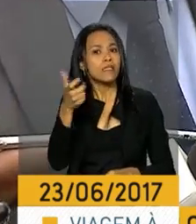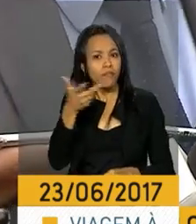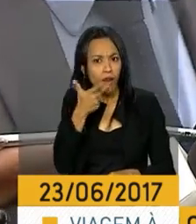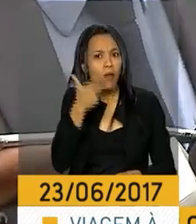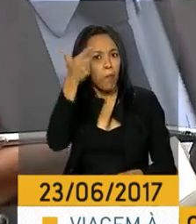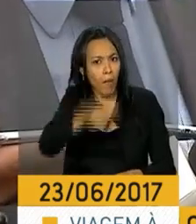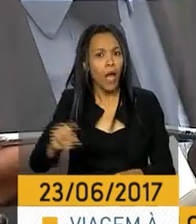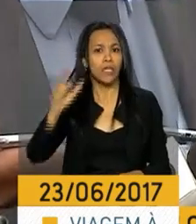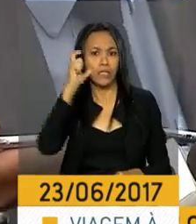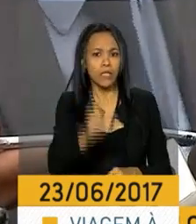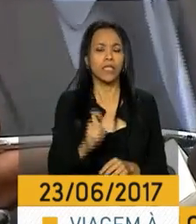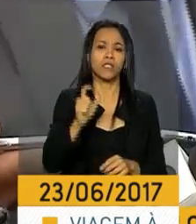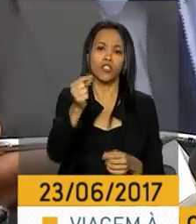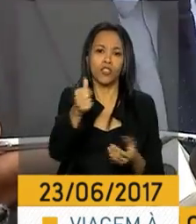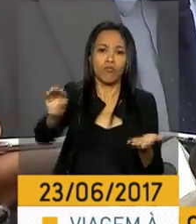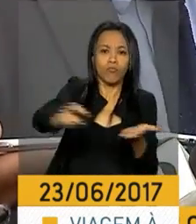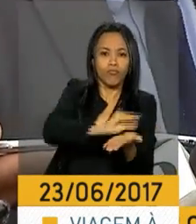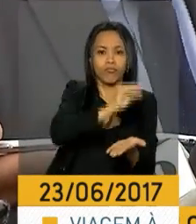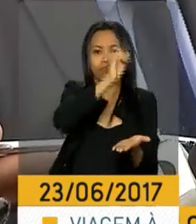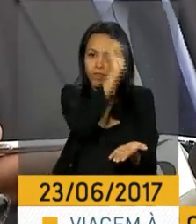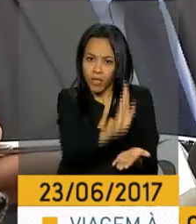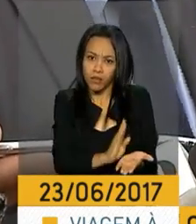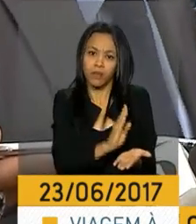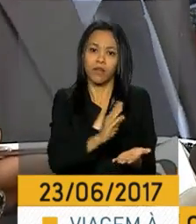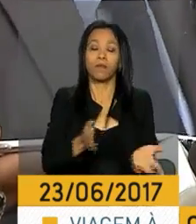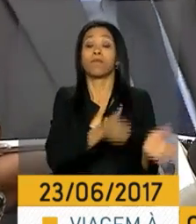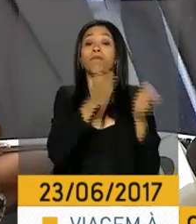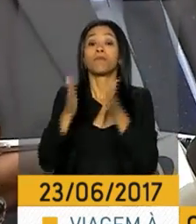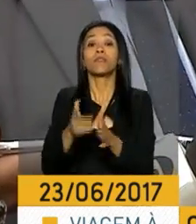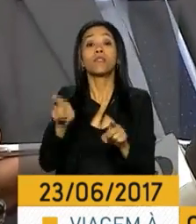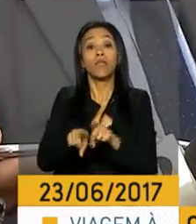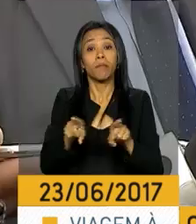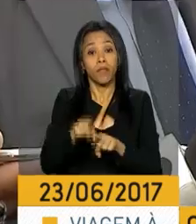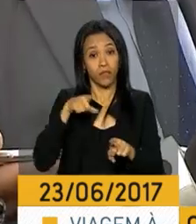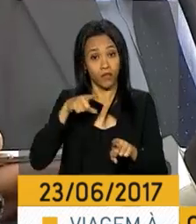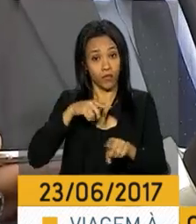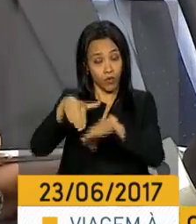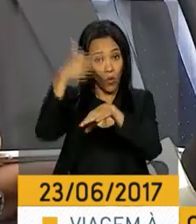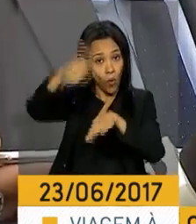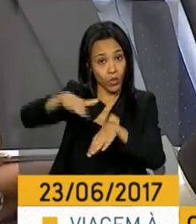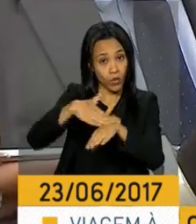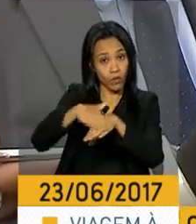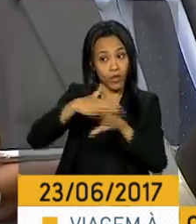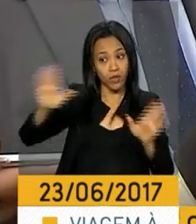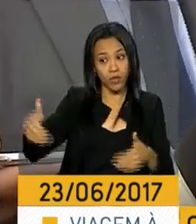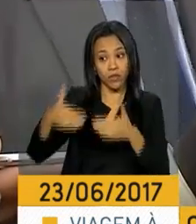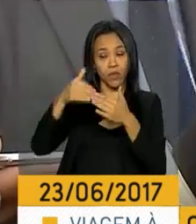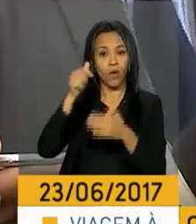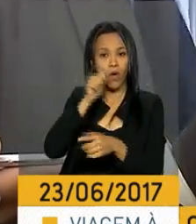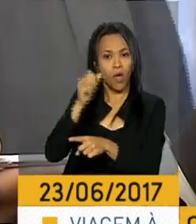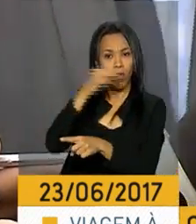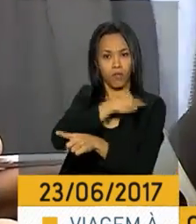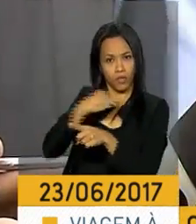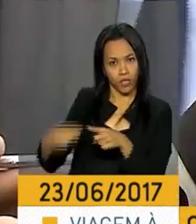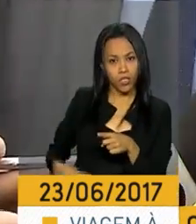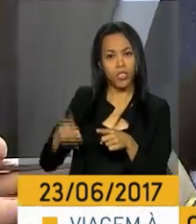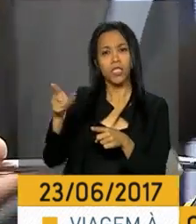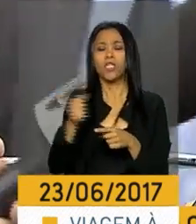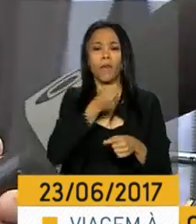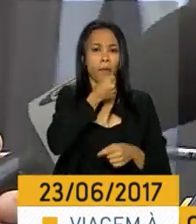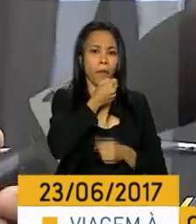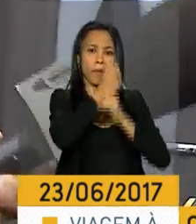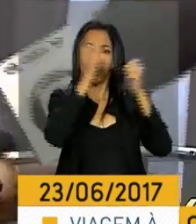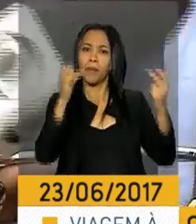Brasil. Agora, mais cedo, com a senhora primeira-ministra, né, onde o tema principal, já disse na declaração à imprensa, foi o